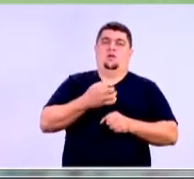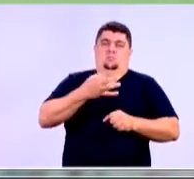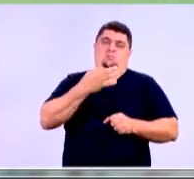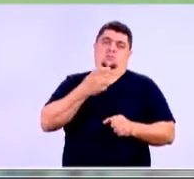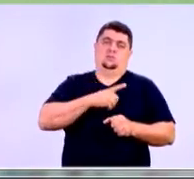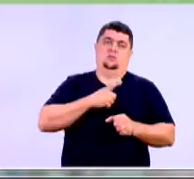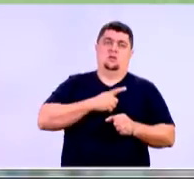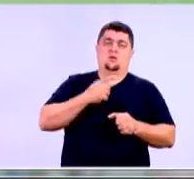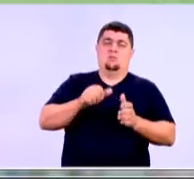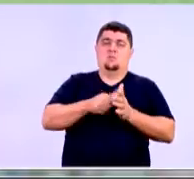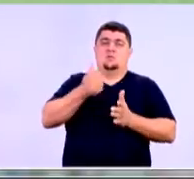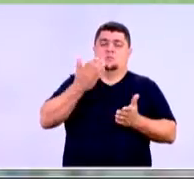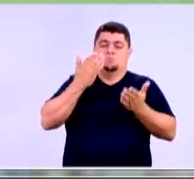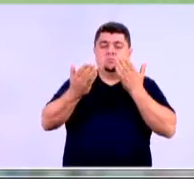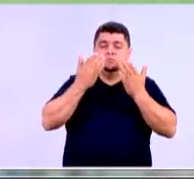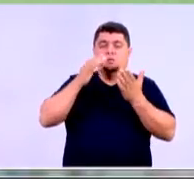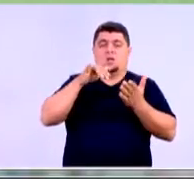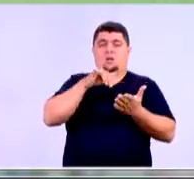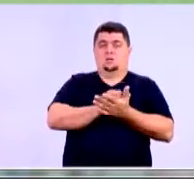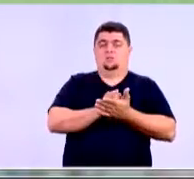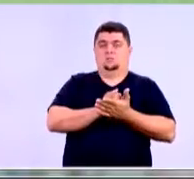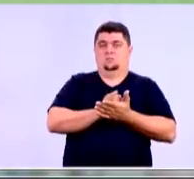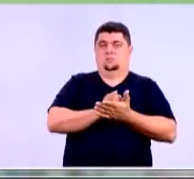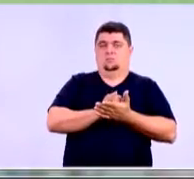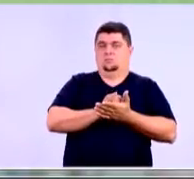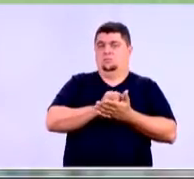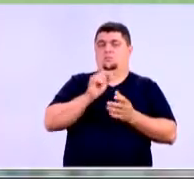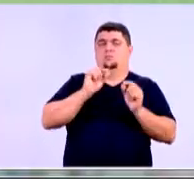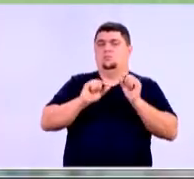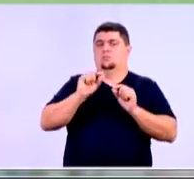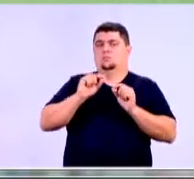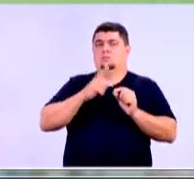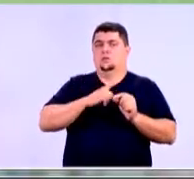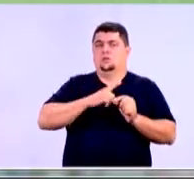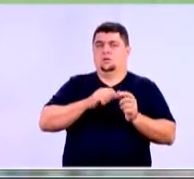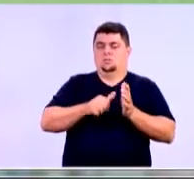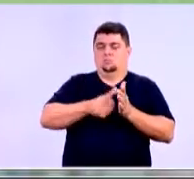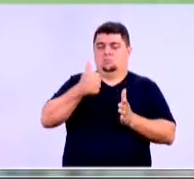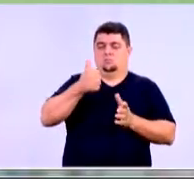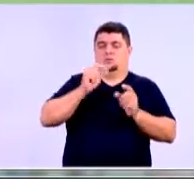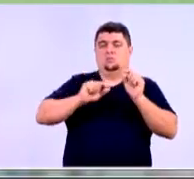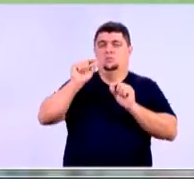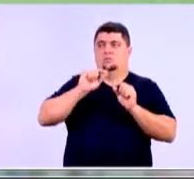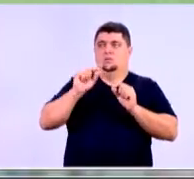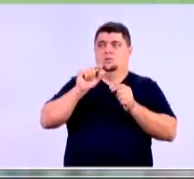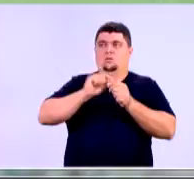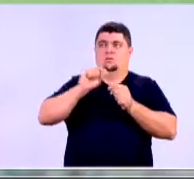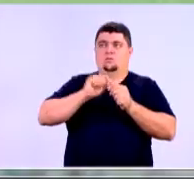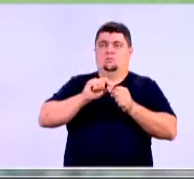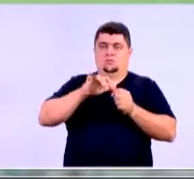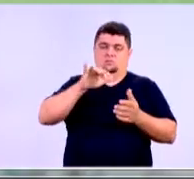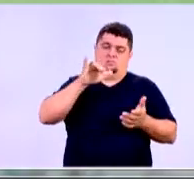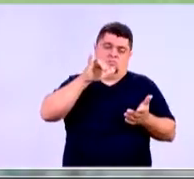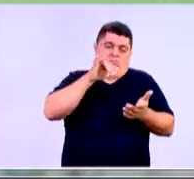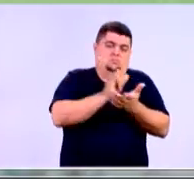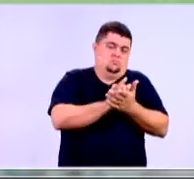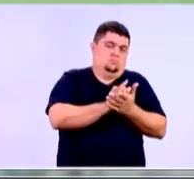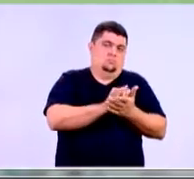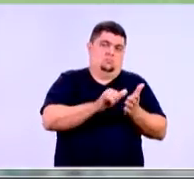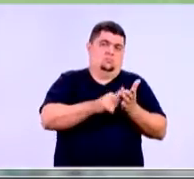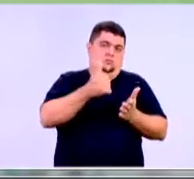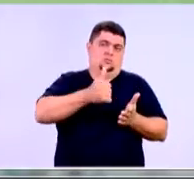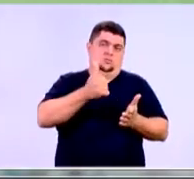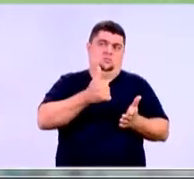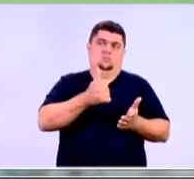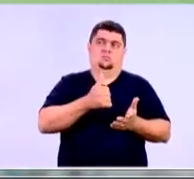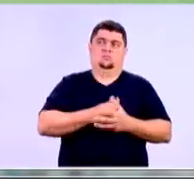uma análise de cadastro. Essa análise de cadastro tem como primeira etapa a realização do cadastro em si.